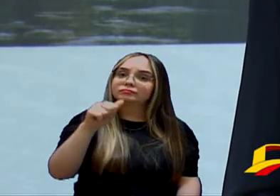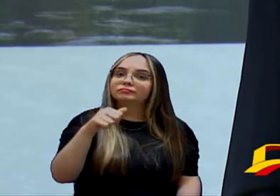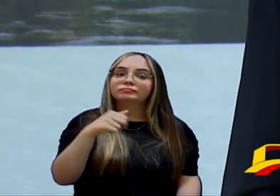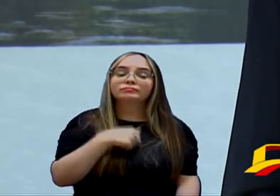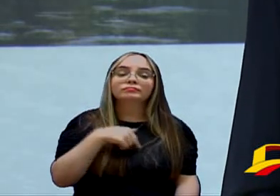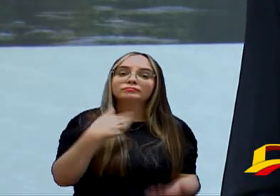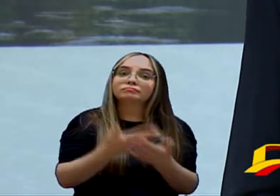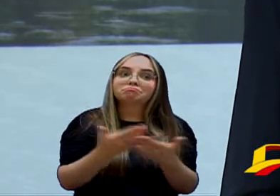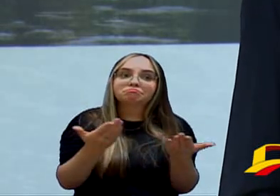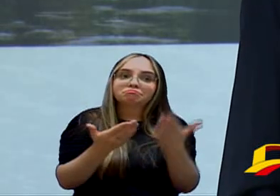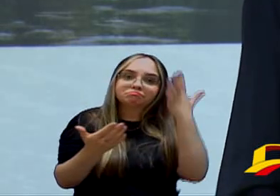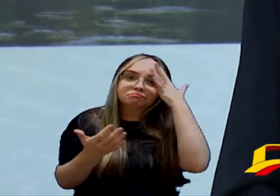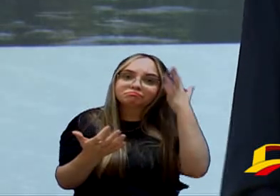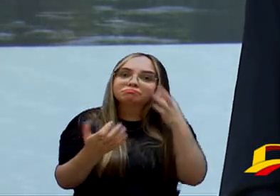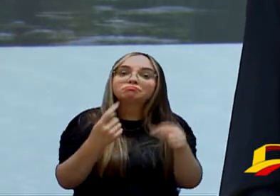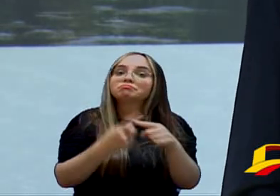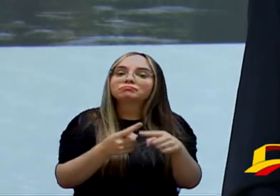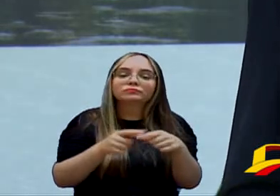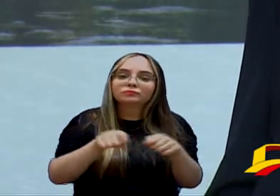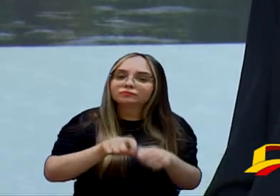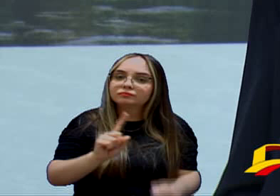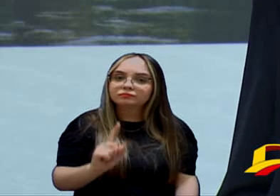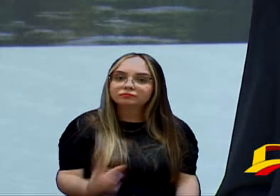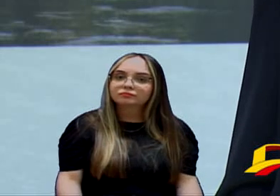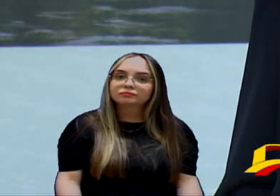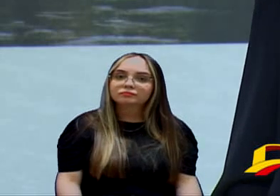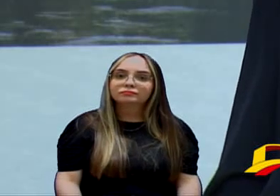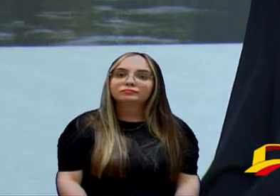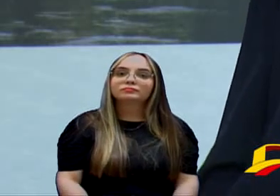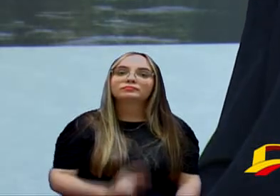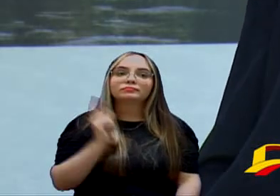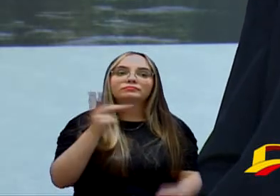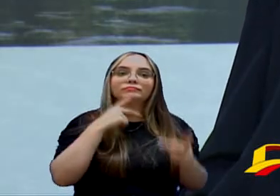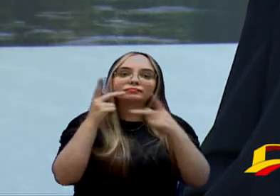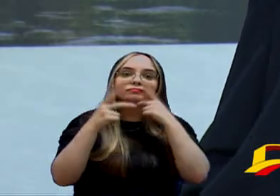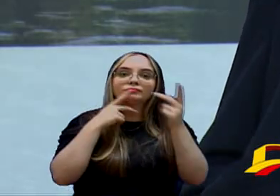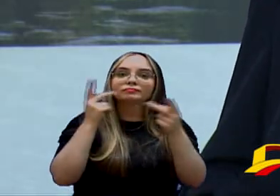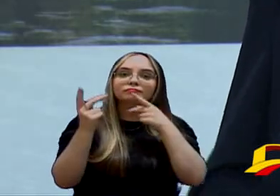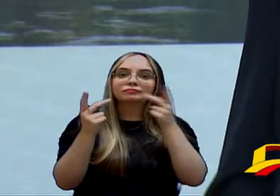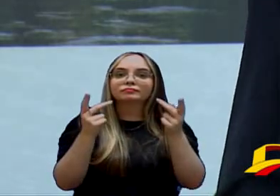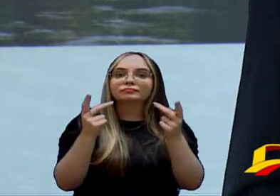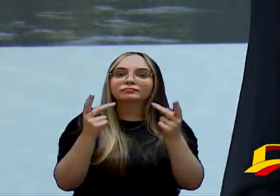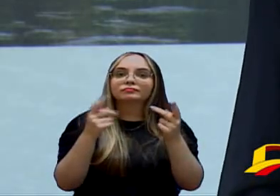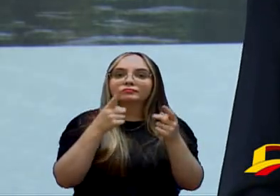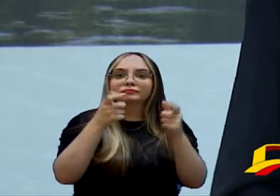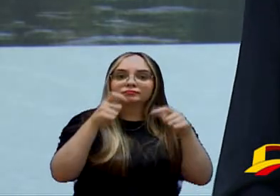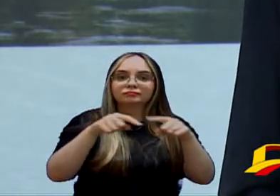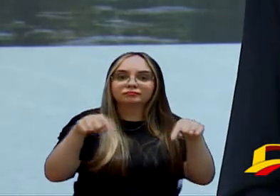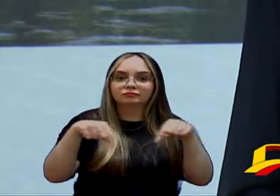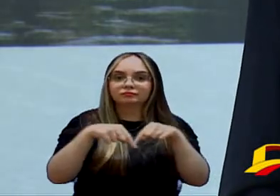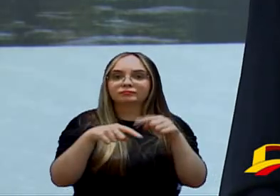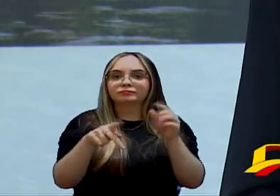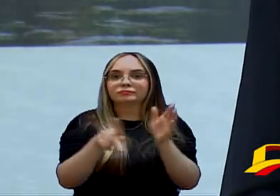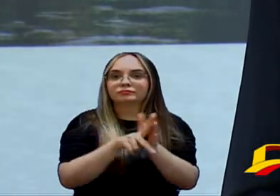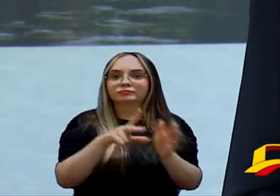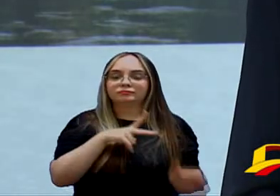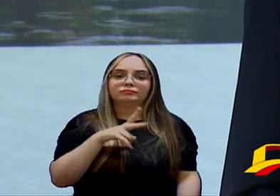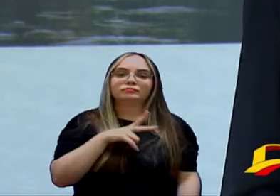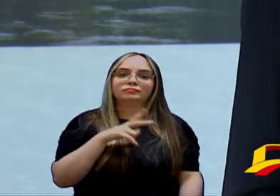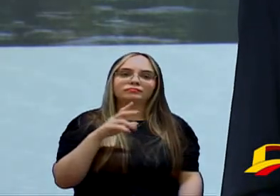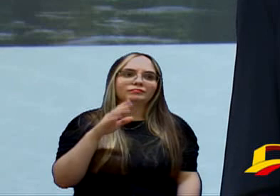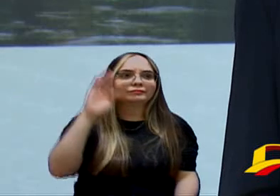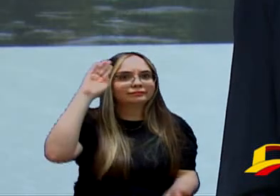não entendo até hoje porque não fizeram dizem que é um um terreno particular não dá para acreditar